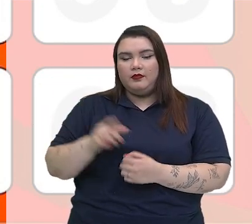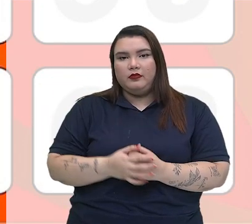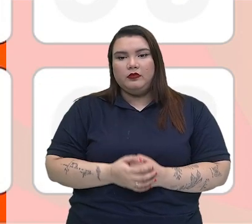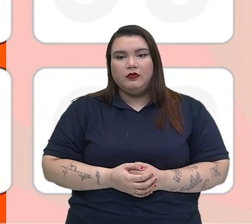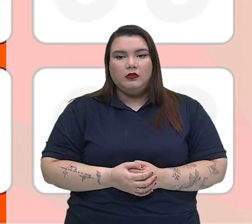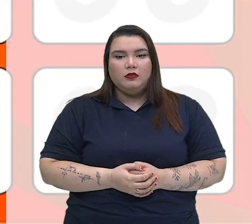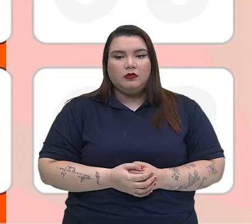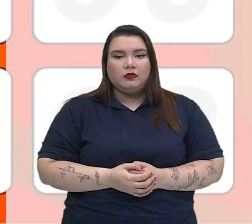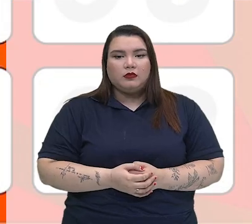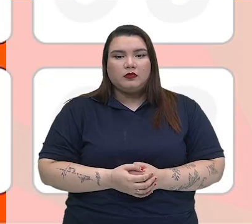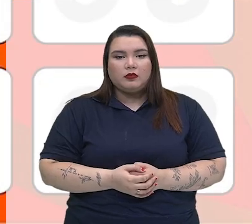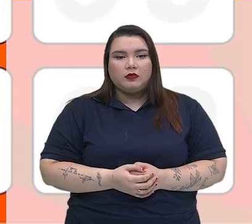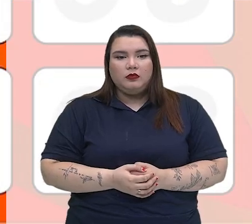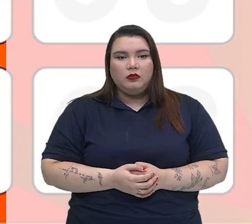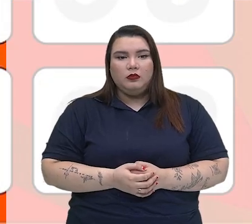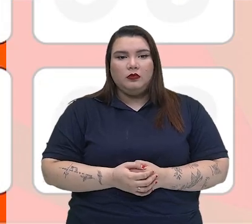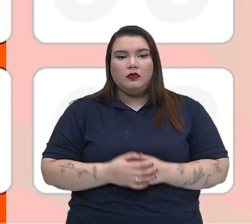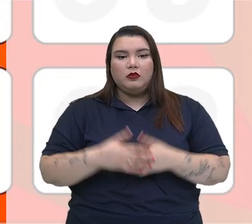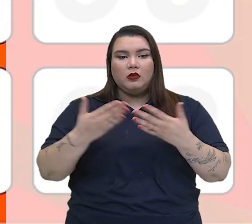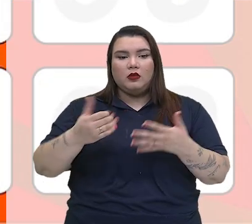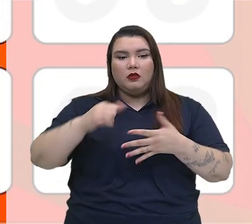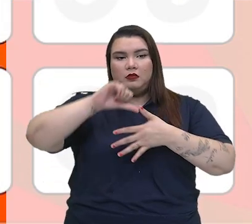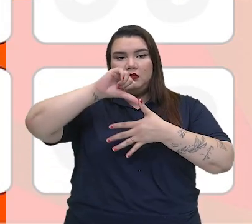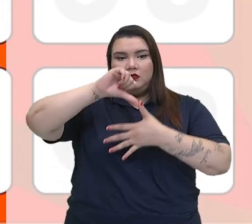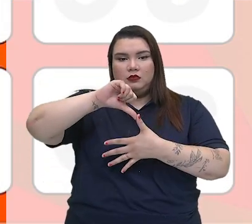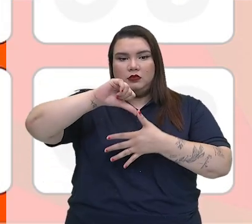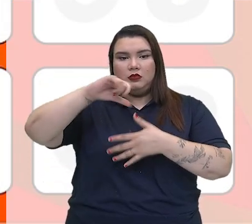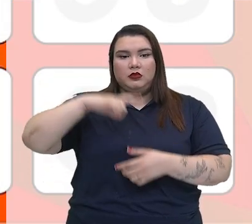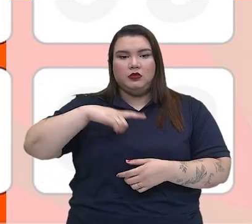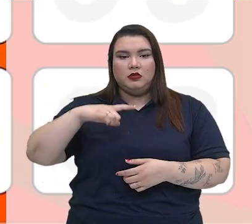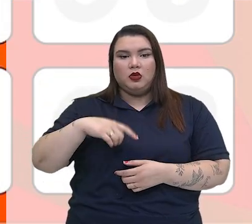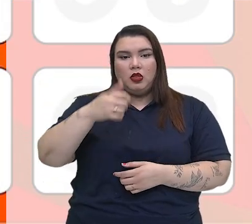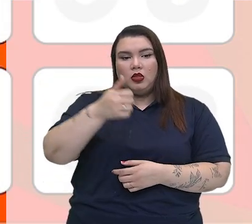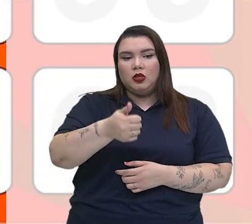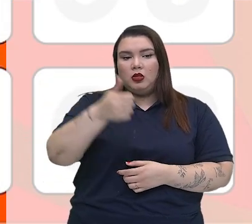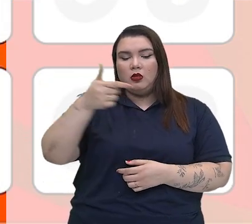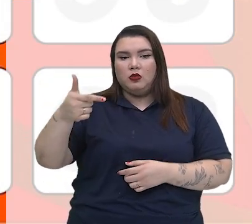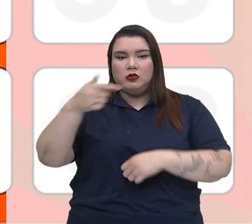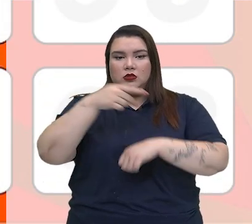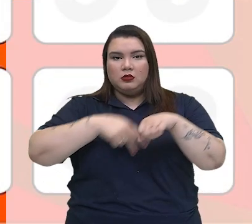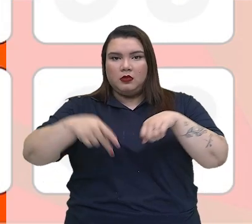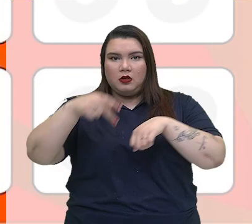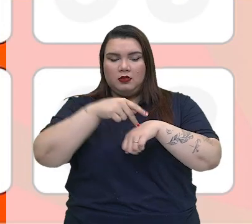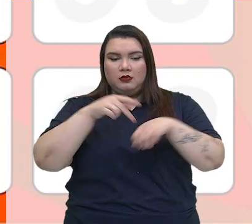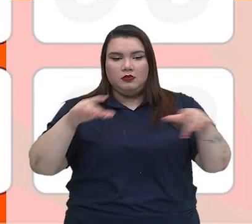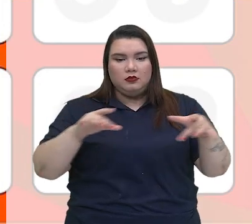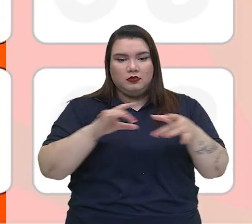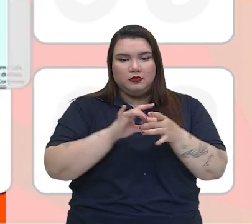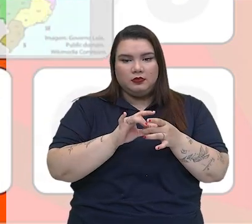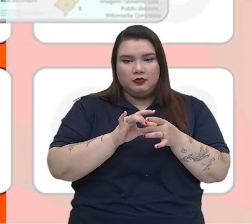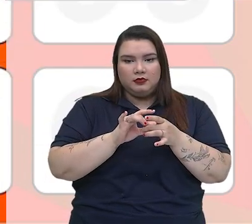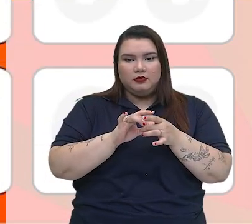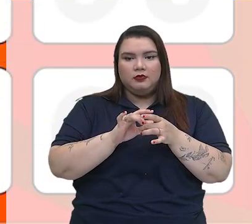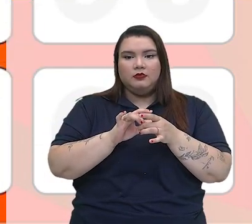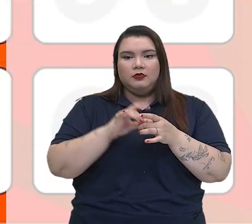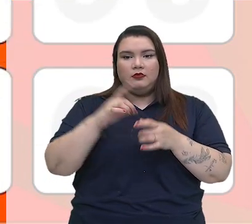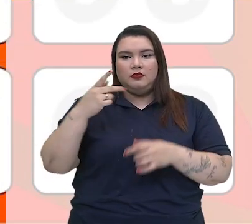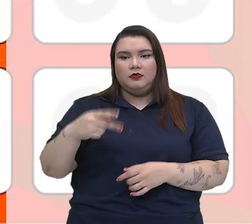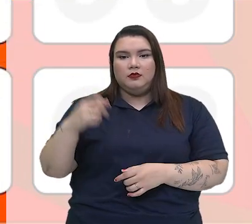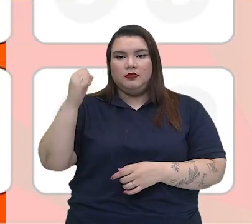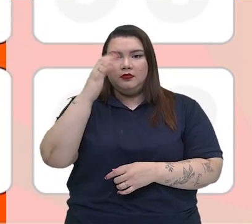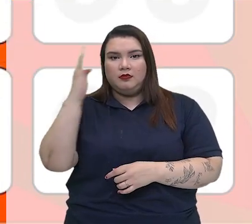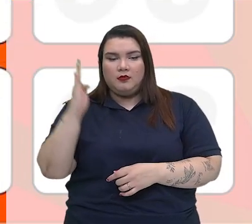espaço. A América do Sul possui 12 países e um deles é o Brasil.